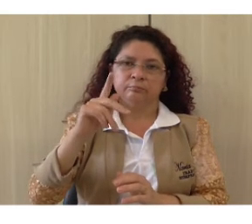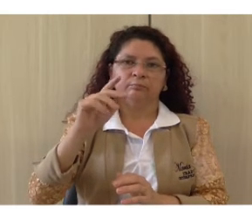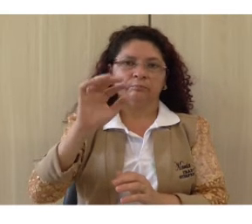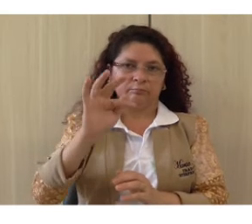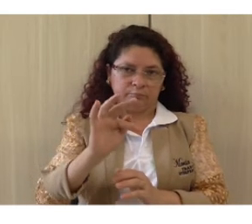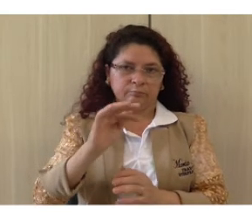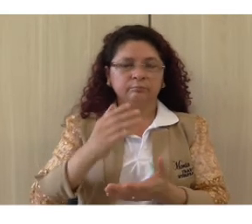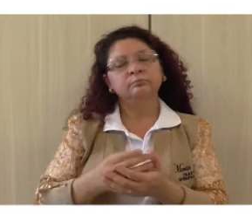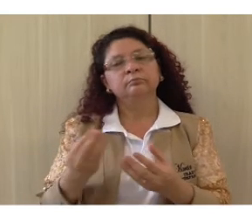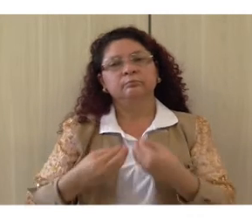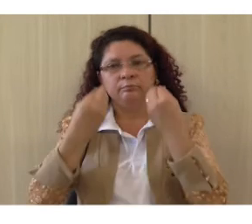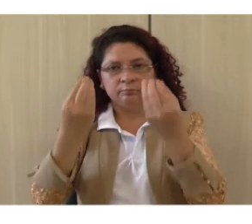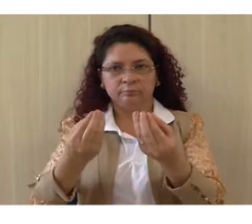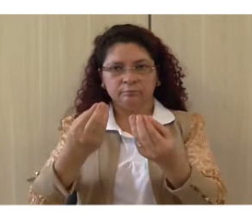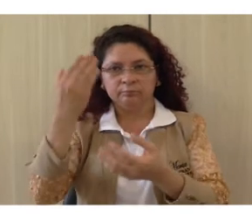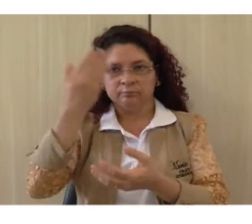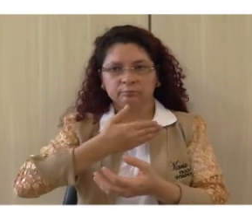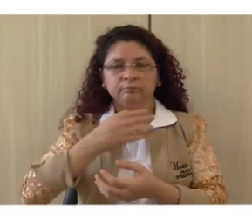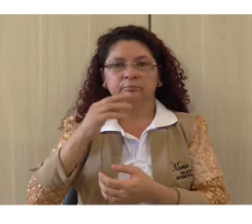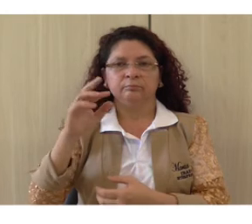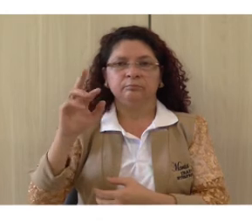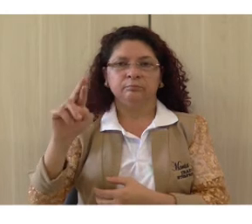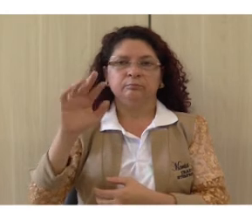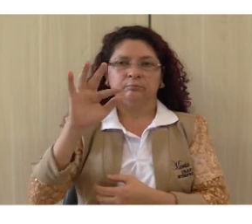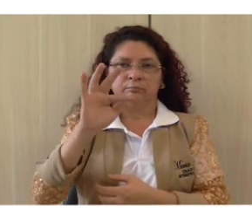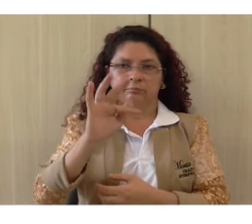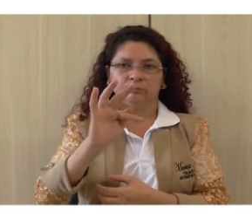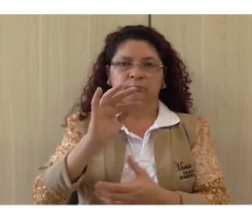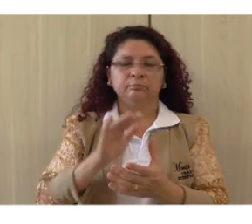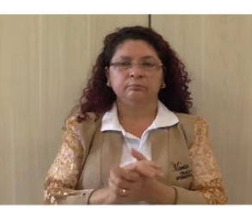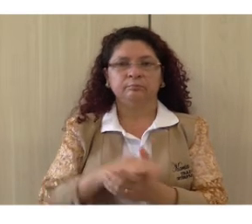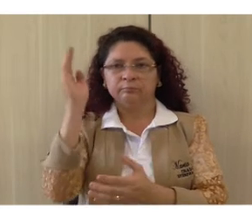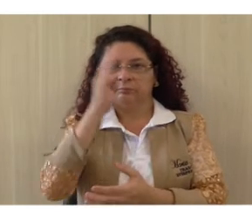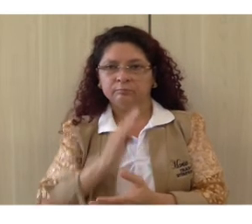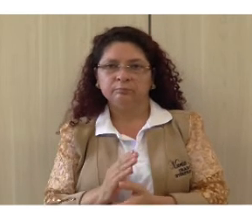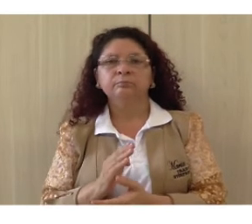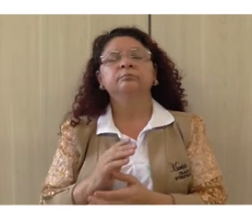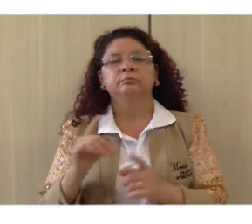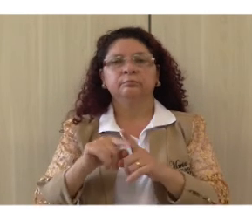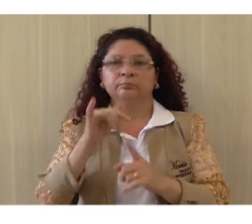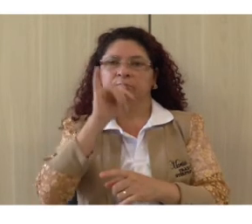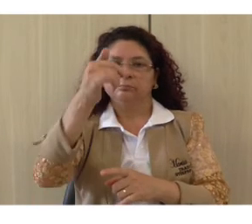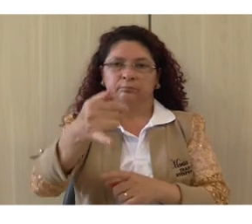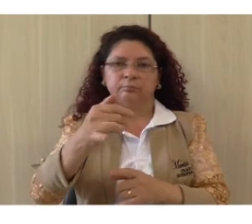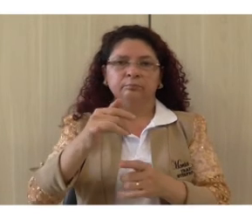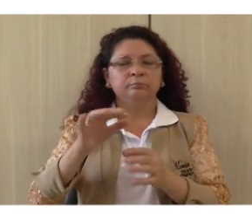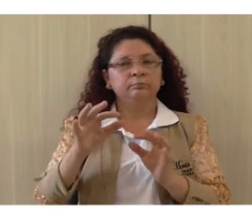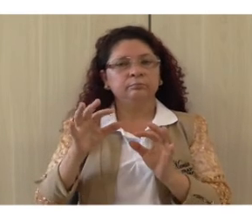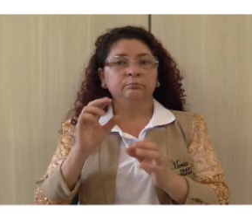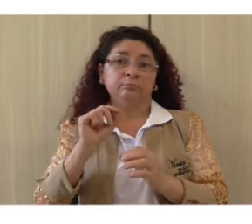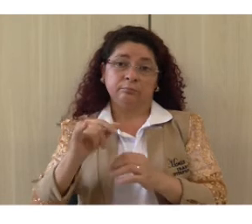do recibo de entrega à Receita Federal do Brasil e da respectiva notificação de restituição